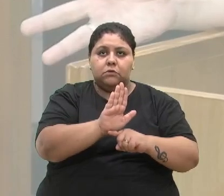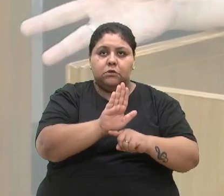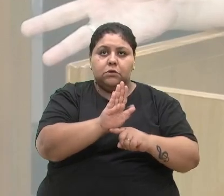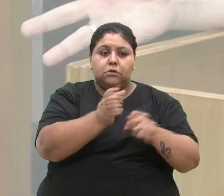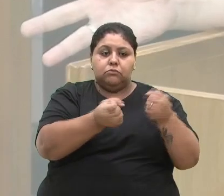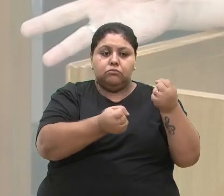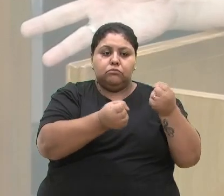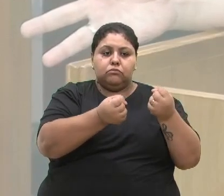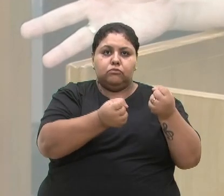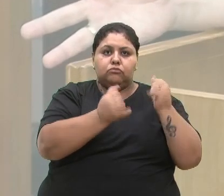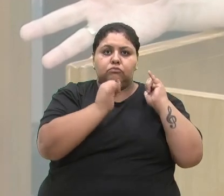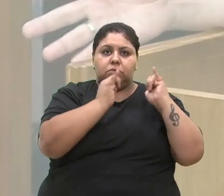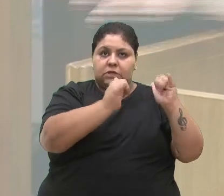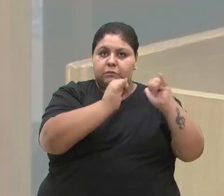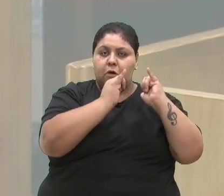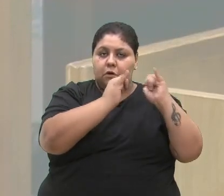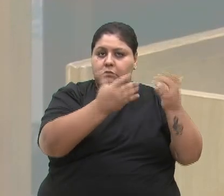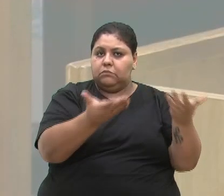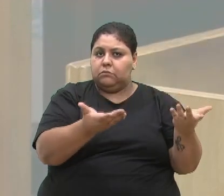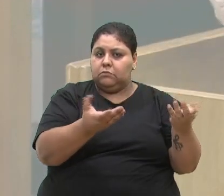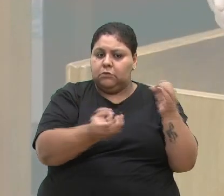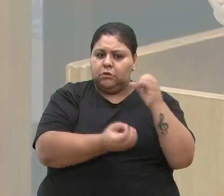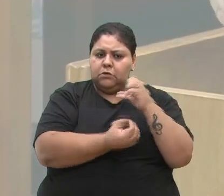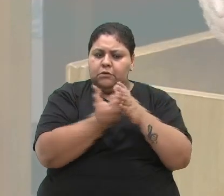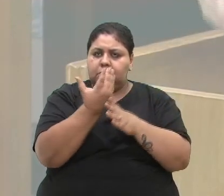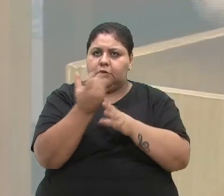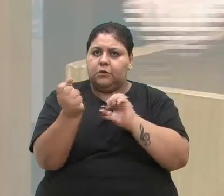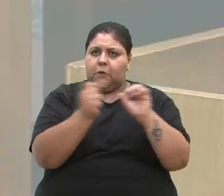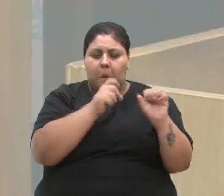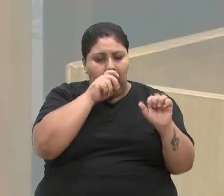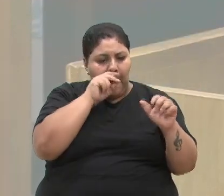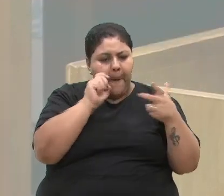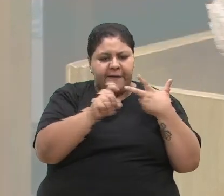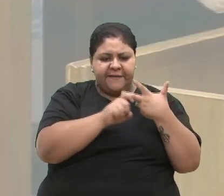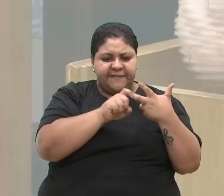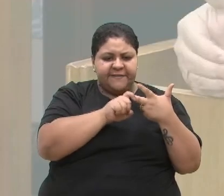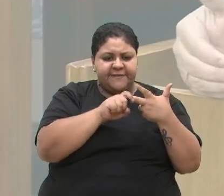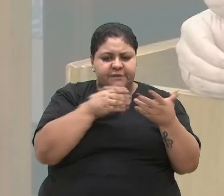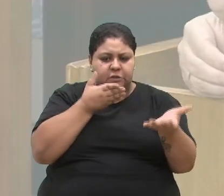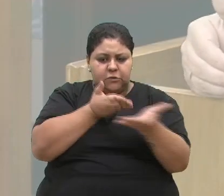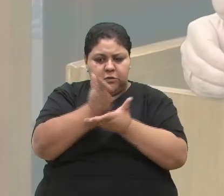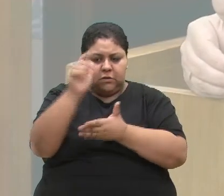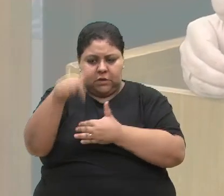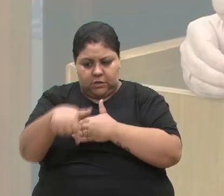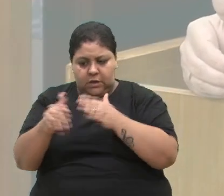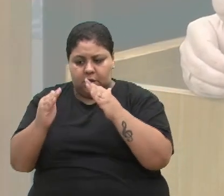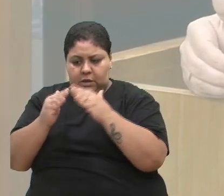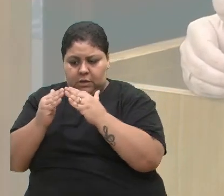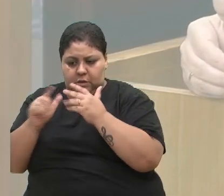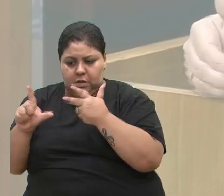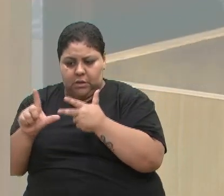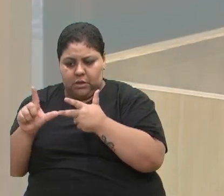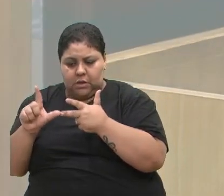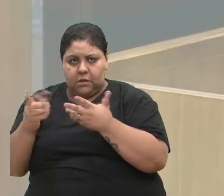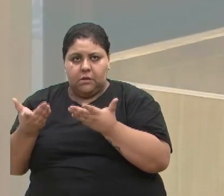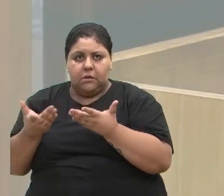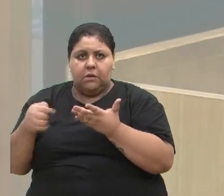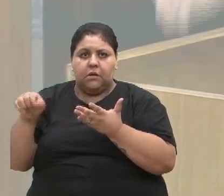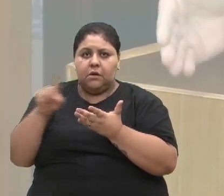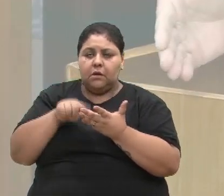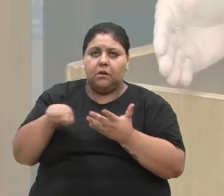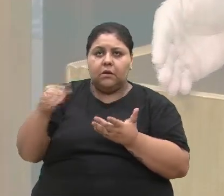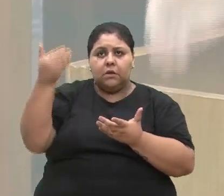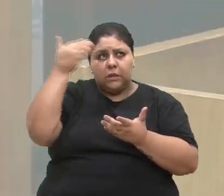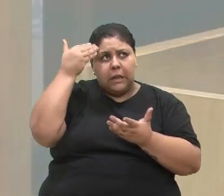transporte. E aí foi criado pelo Poder Executivo, autorizado pela essa Casa Legislativa, que nós então temos